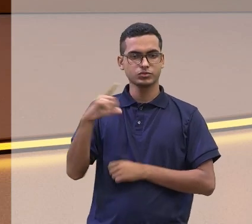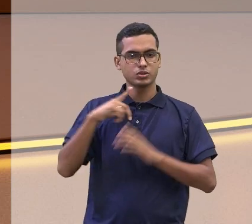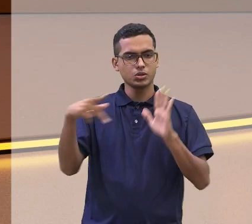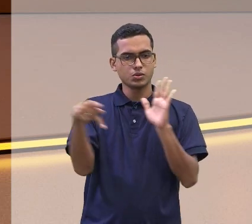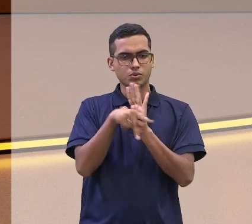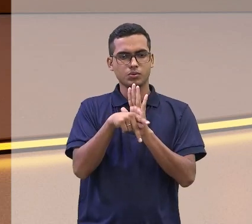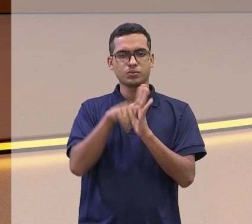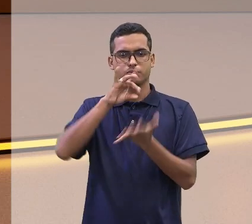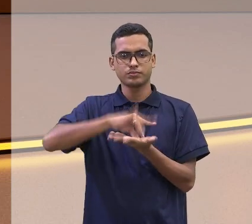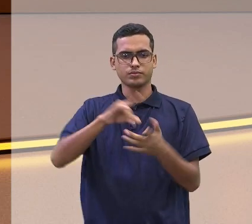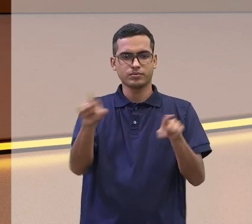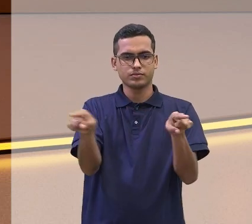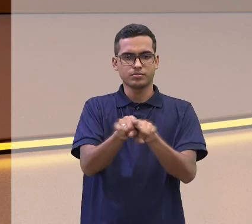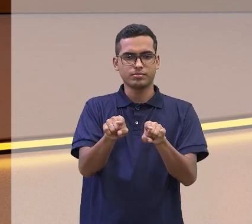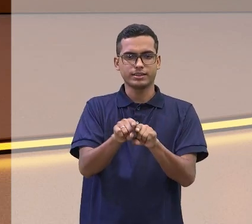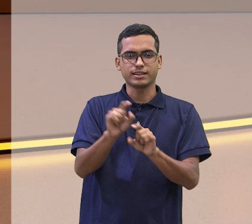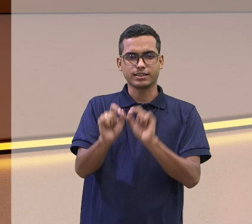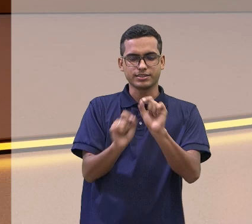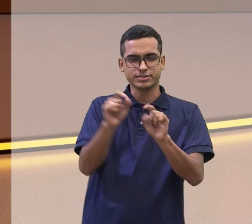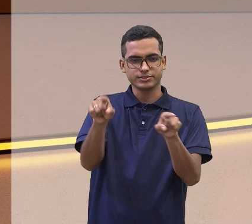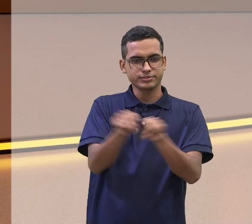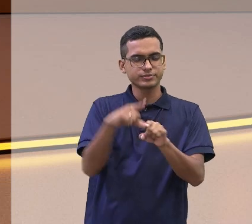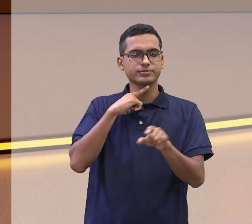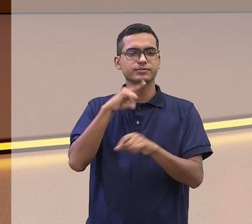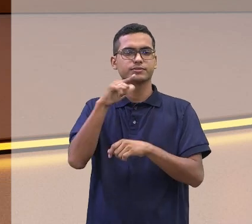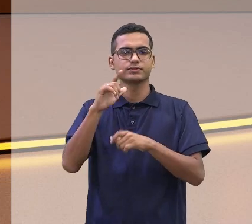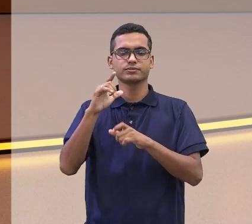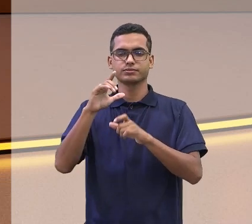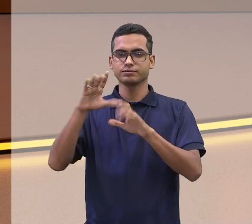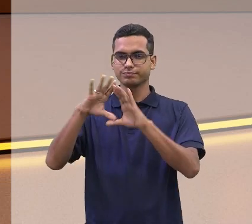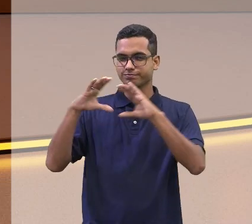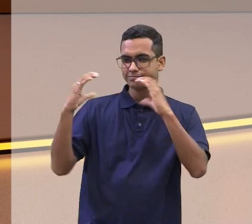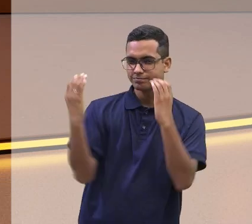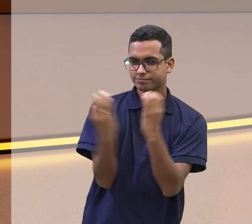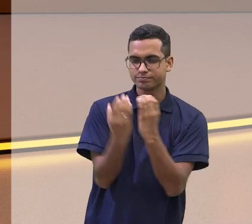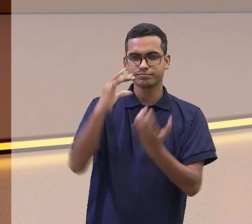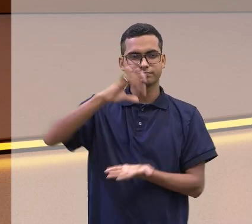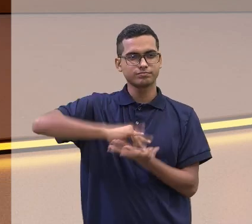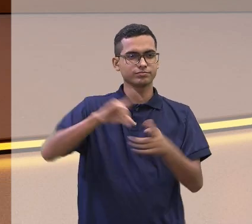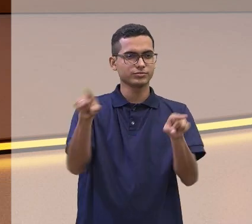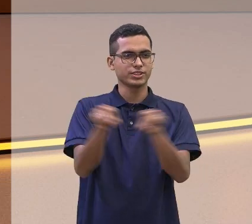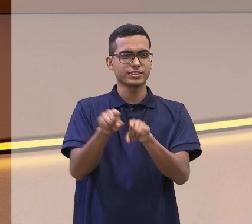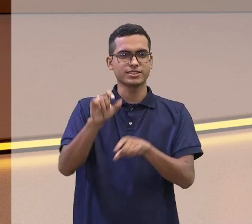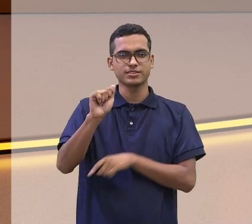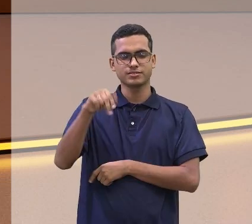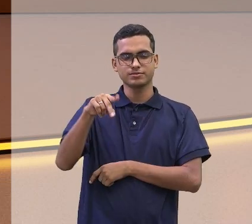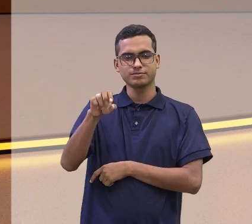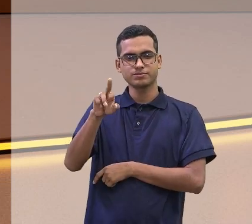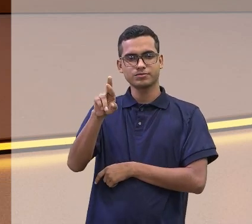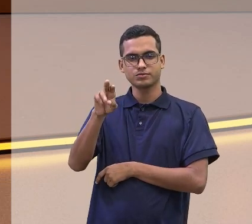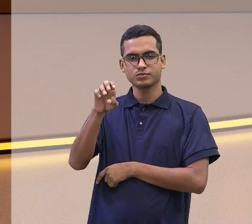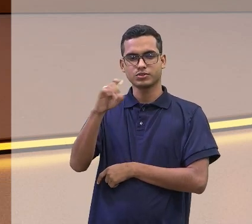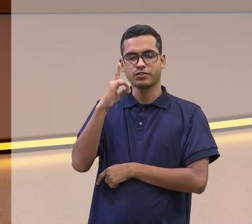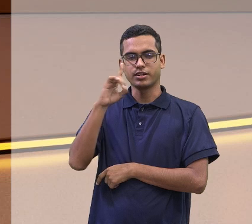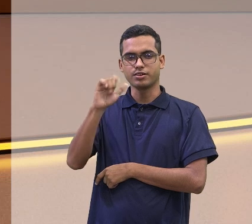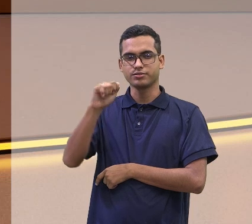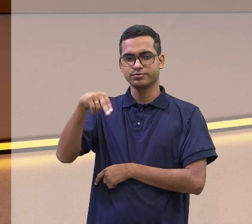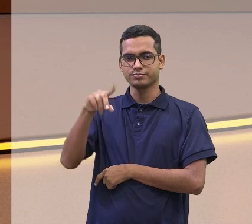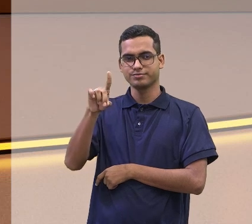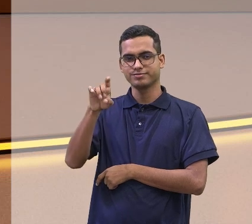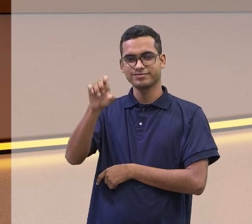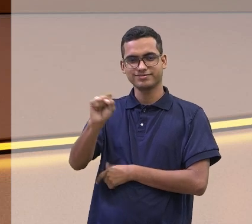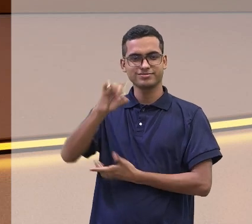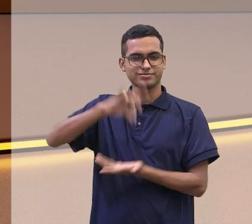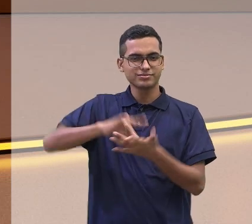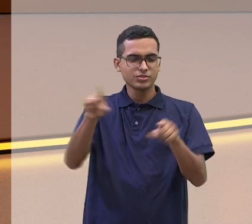como os incas, os astecas, que viviam nessa região, e também, atualmente, nós temos o povo Mapuche, e a